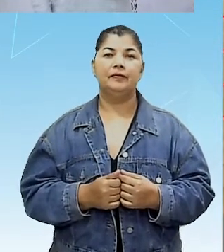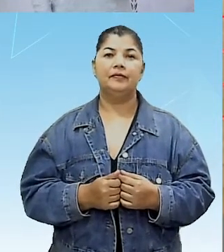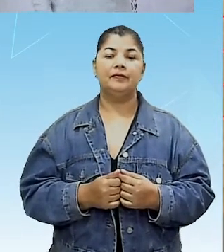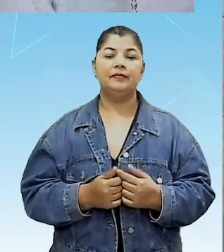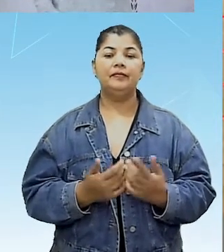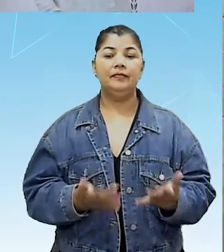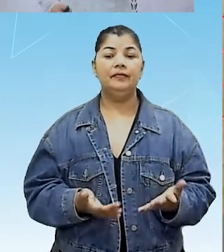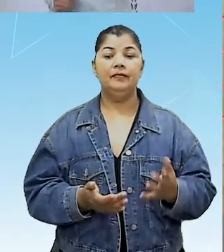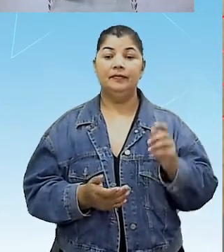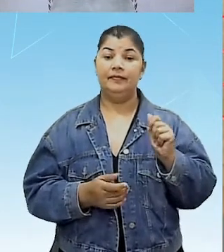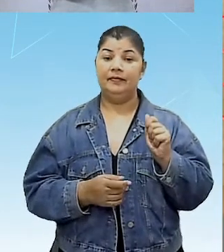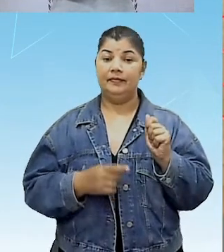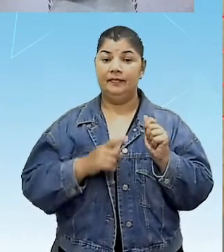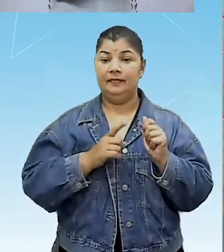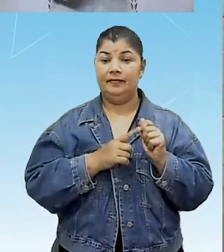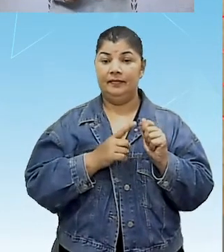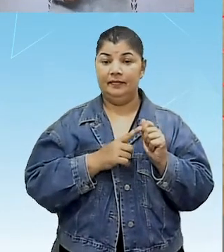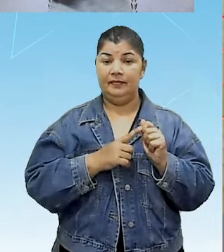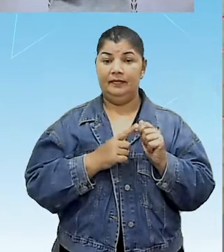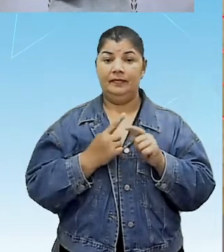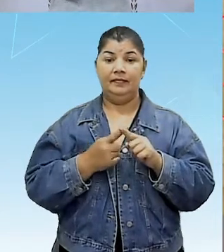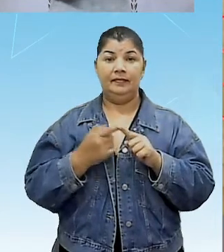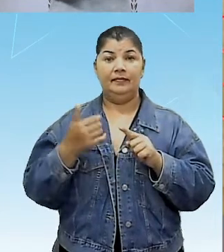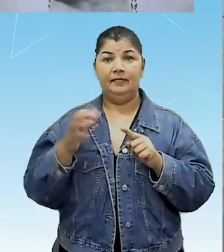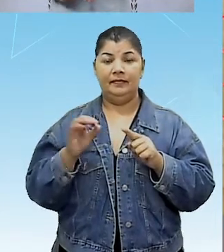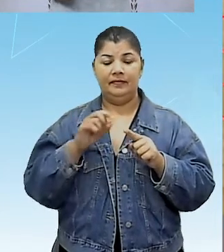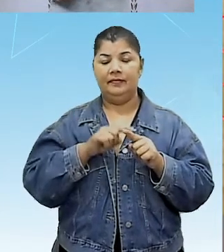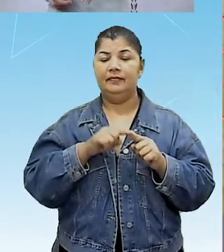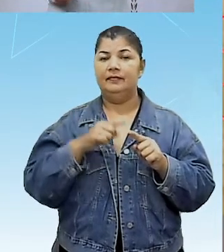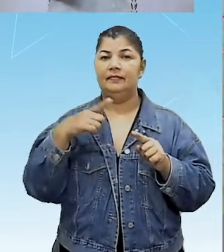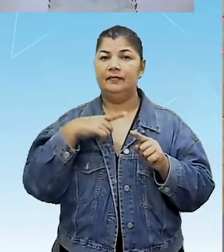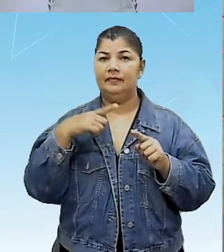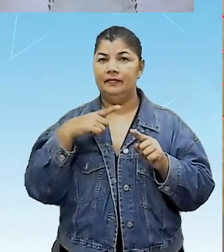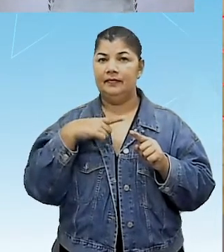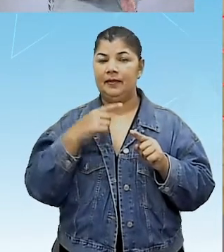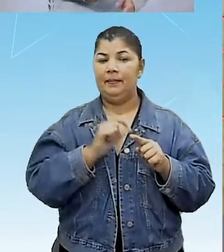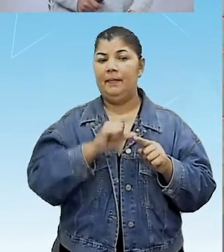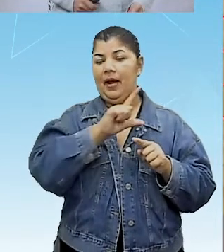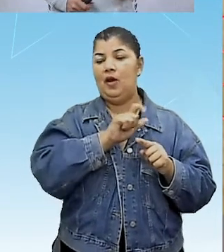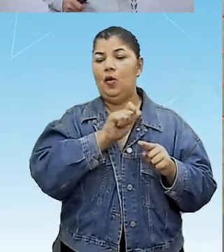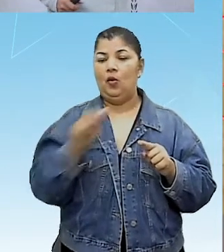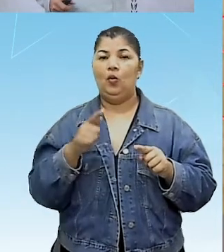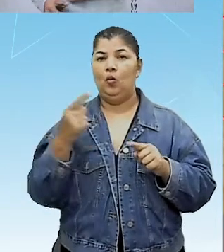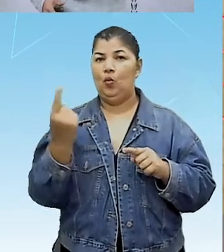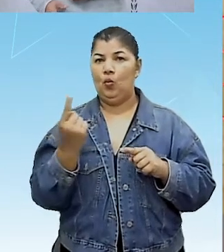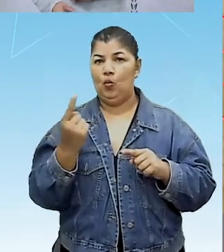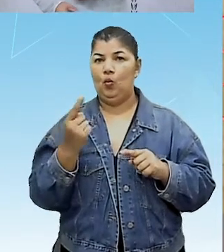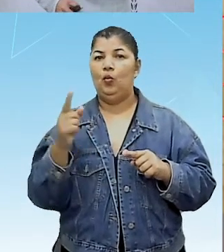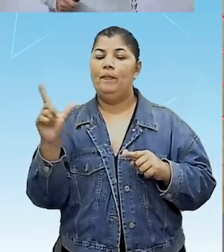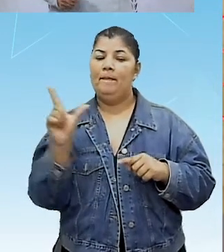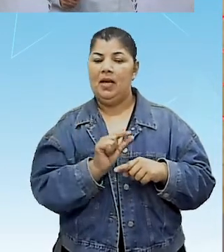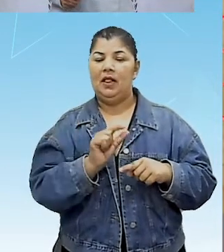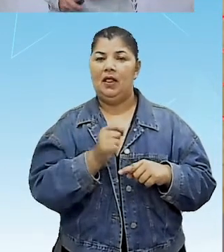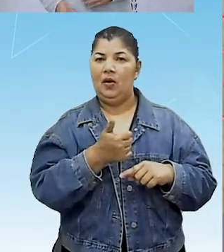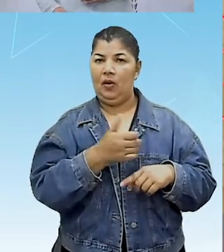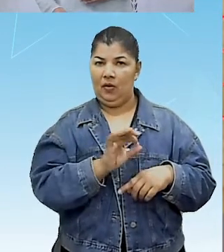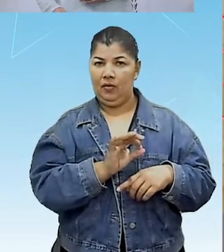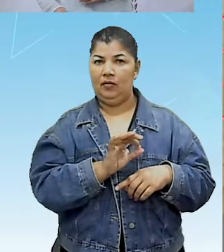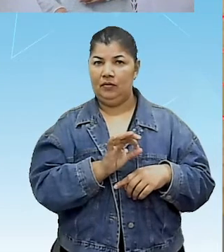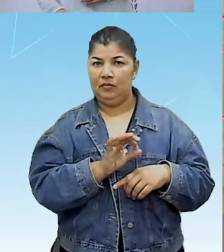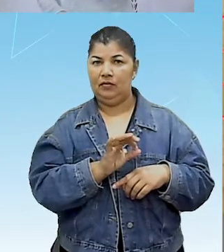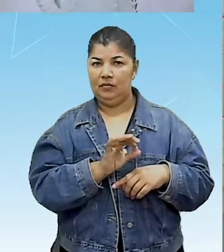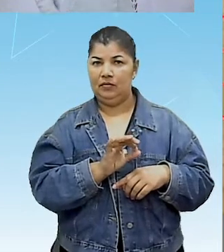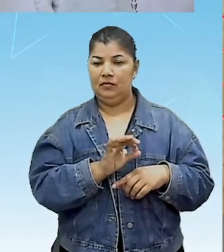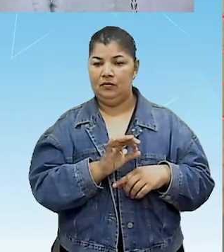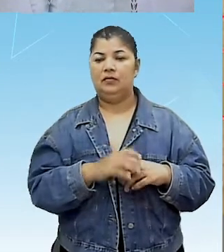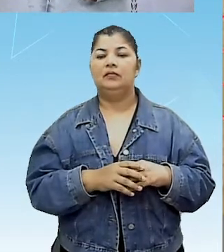o A, esse A que está multiplicando 10, ele tem um intervalo, ele tem que ser maior que 1, menor que 10. Por favor, não